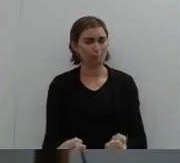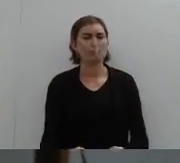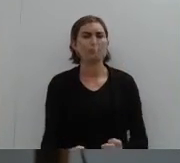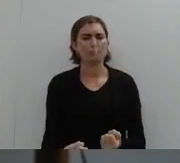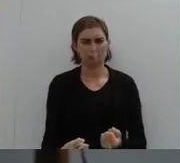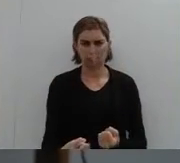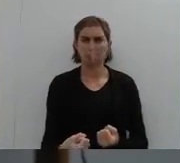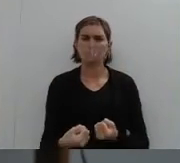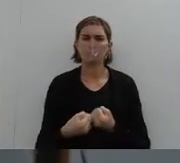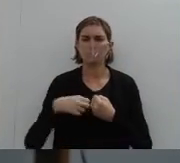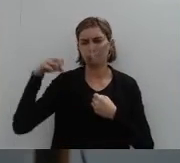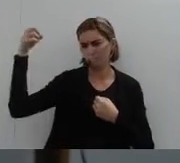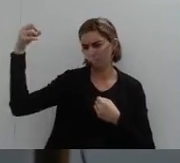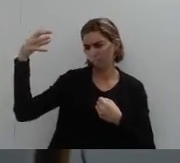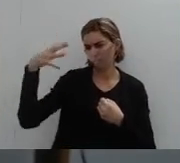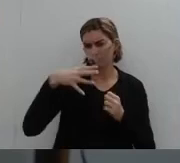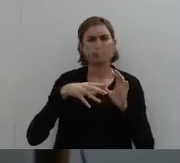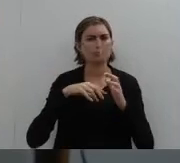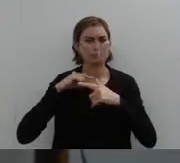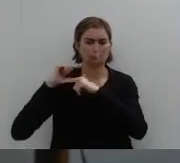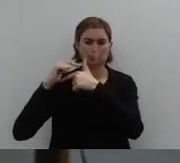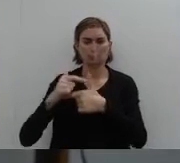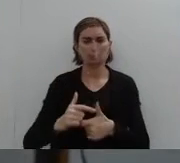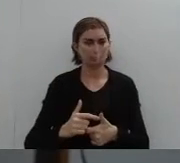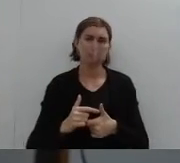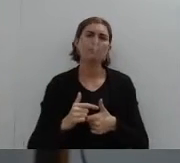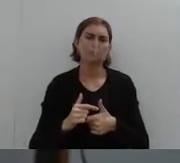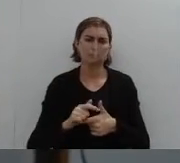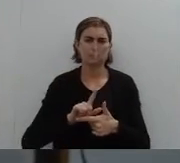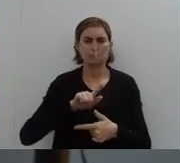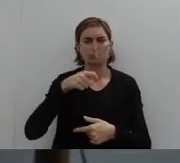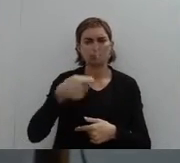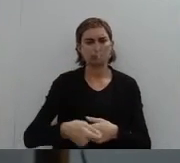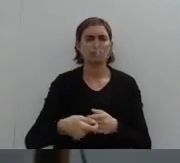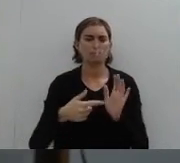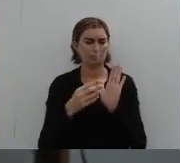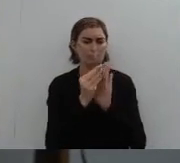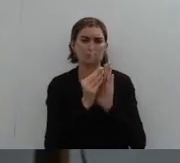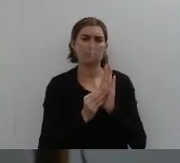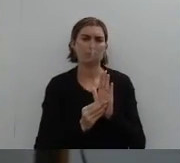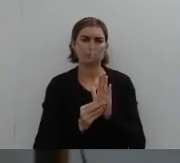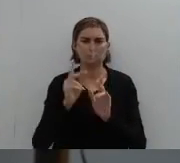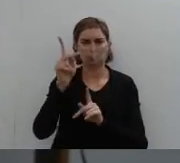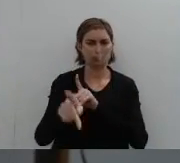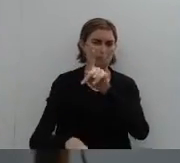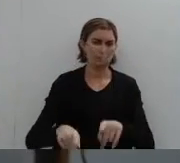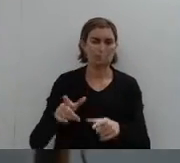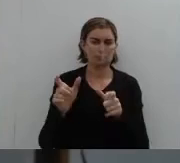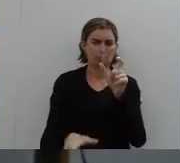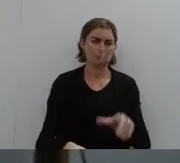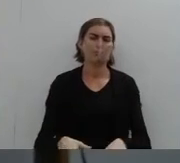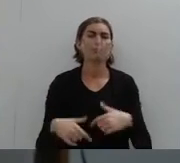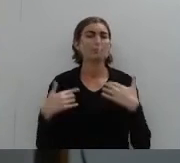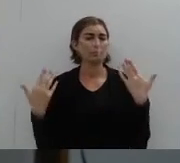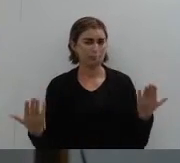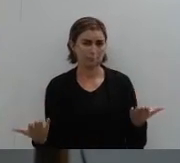o peso do divino, o peso da tradição, como uma forma de impor-se sobre as pessoas. Entretanto, a